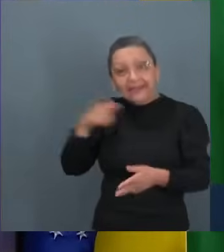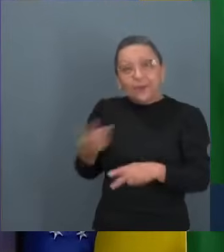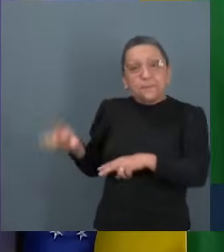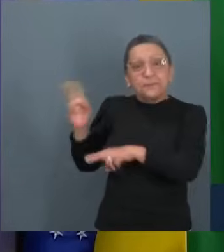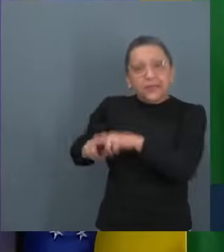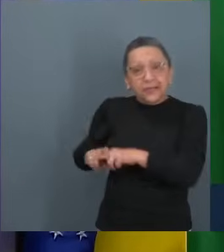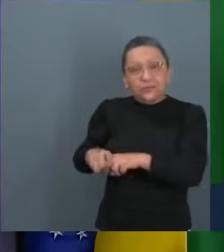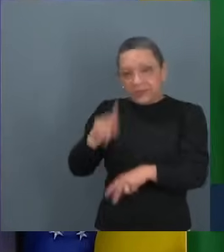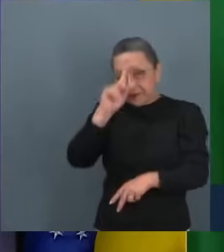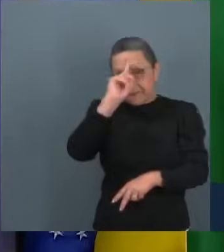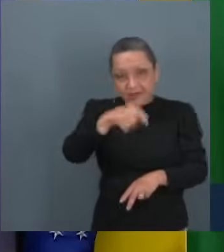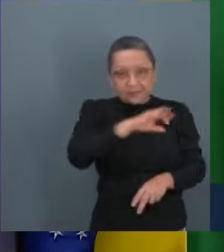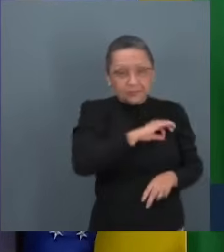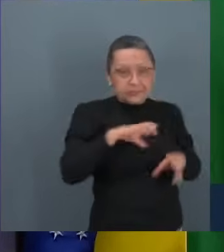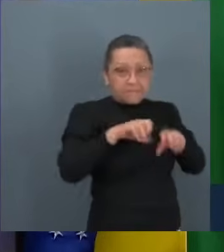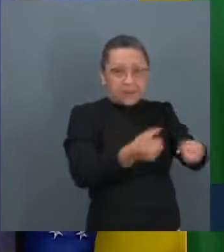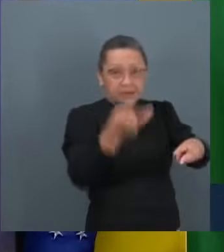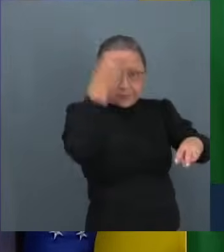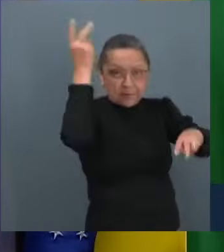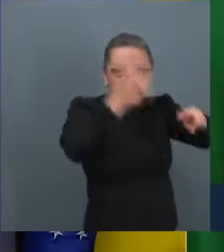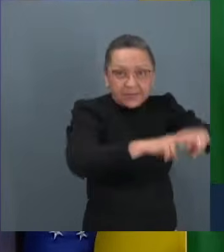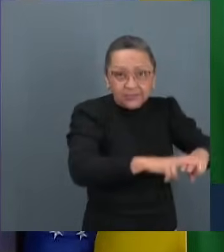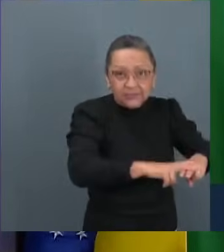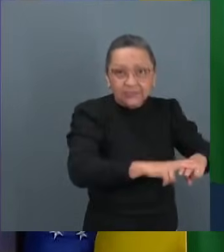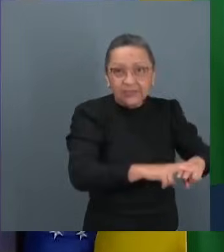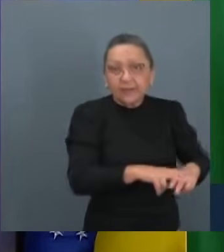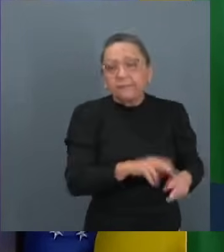gente inocente.